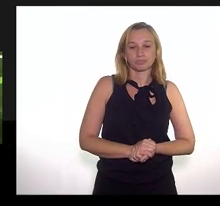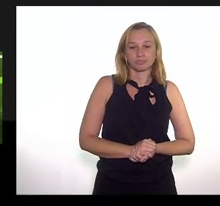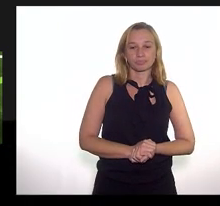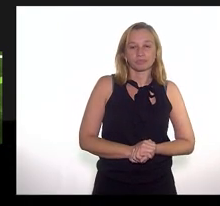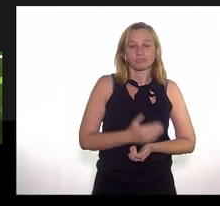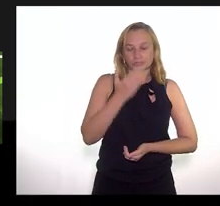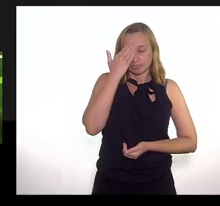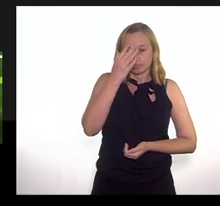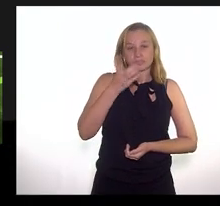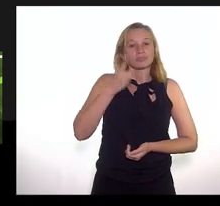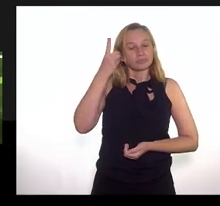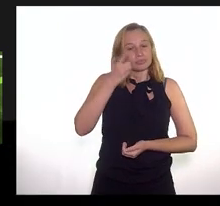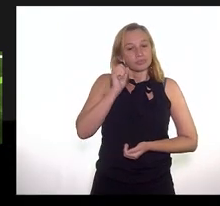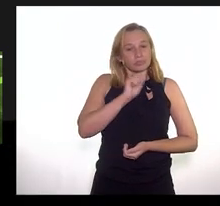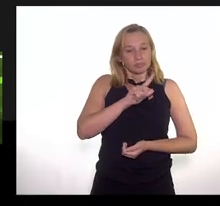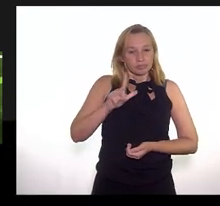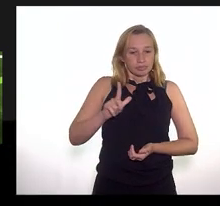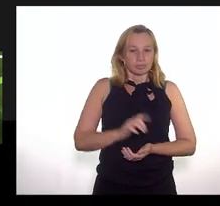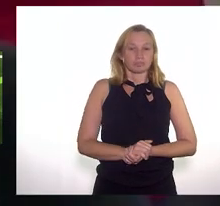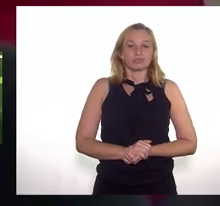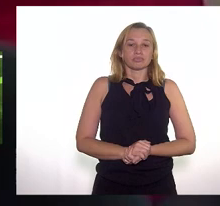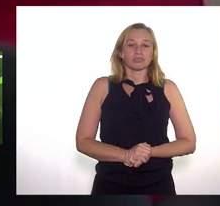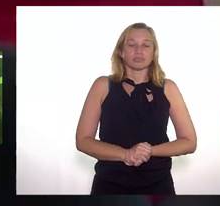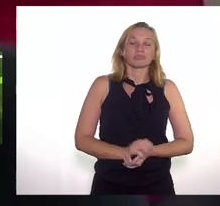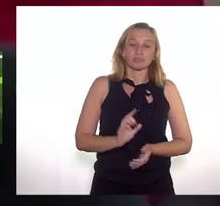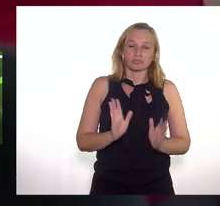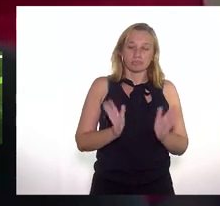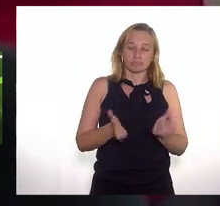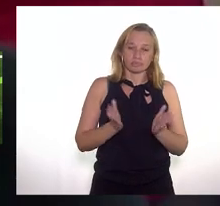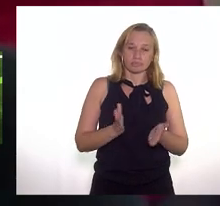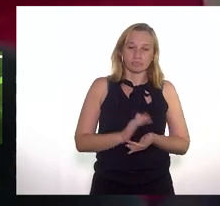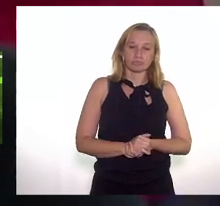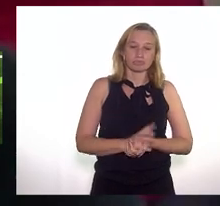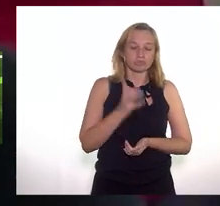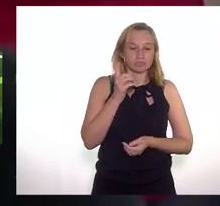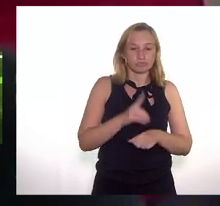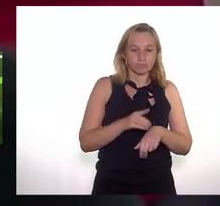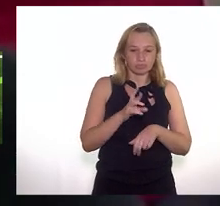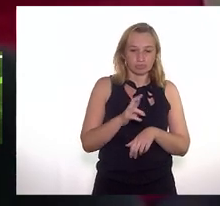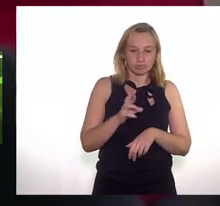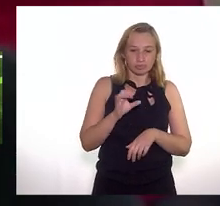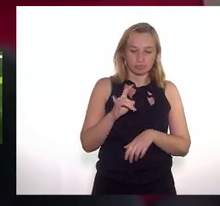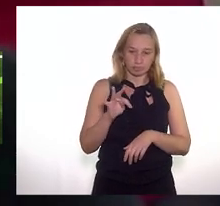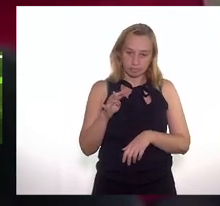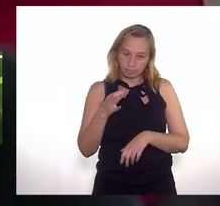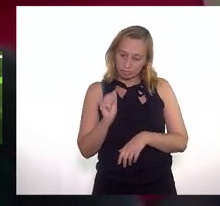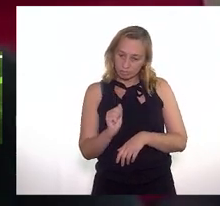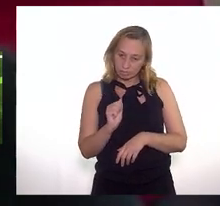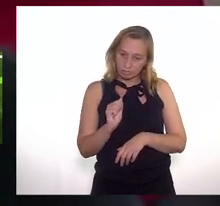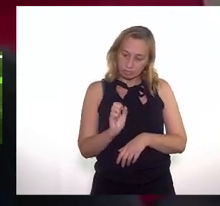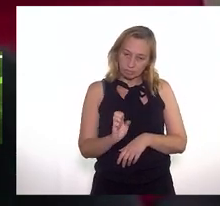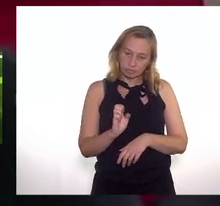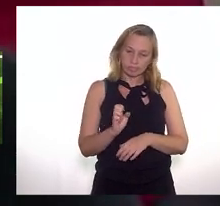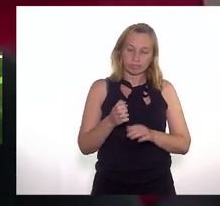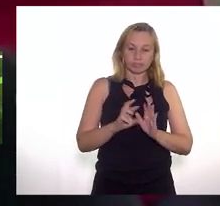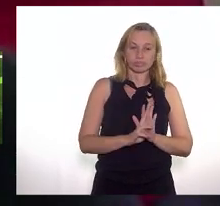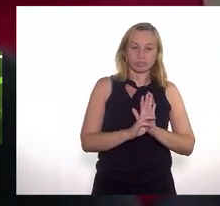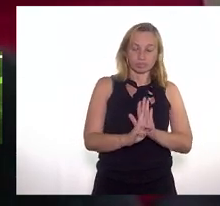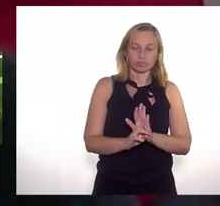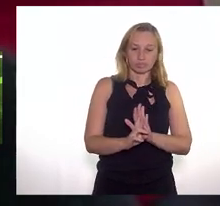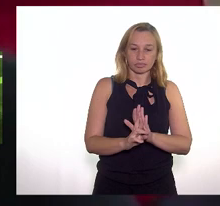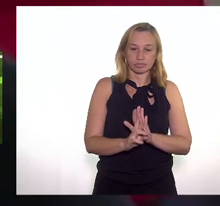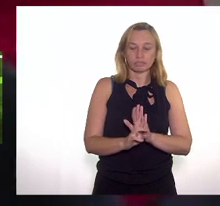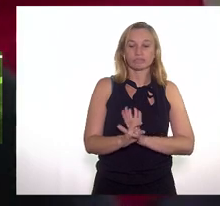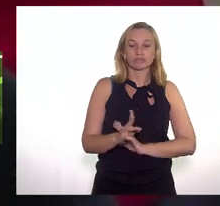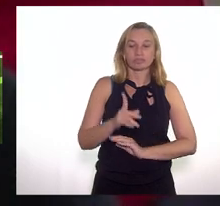Obrigada, deputada Daniel Libremão. Eu vou, em seguida, agora passar a doutora Cristiane Bahia, que representa o Hospital Pedro Ernesto,